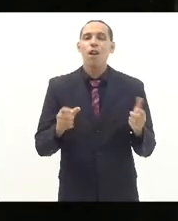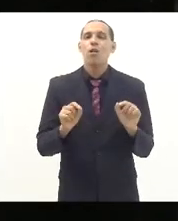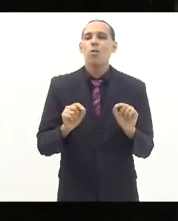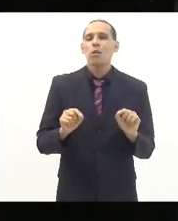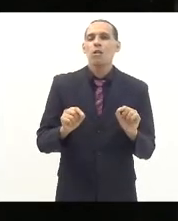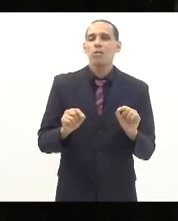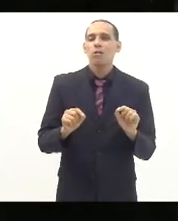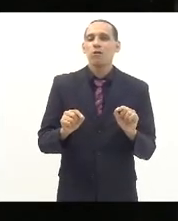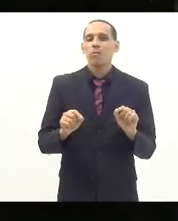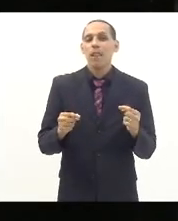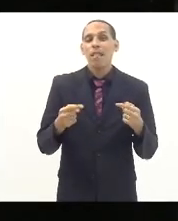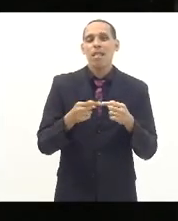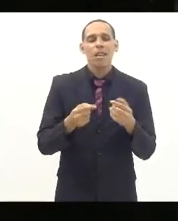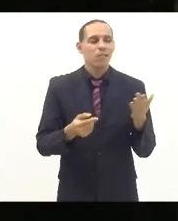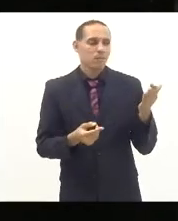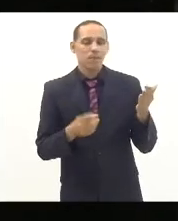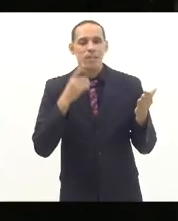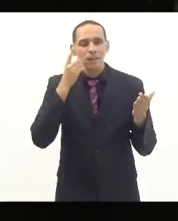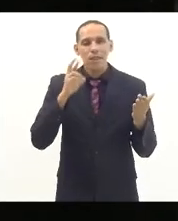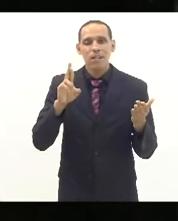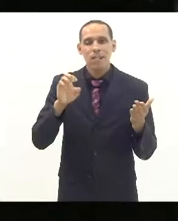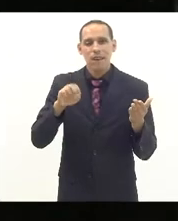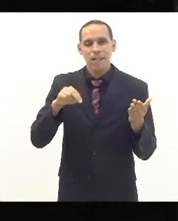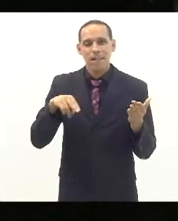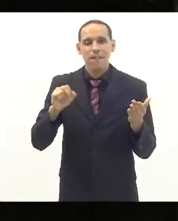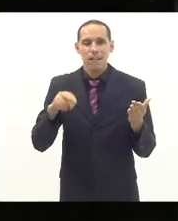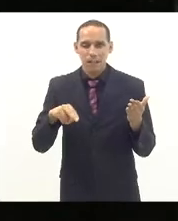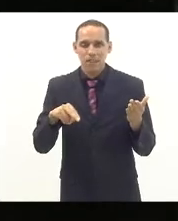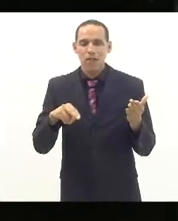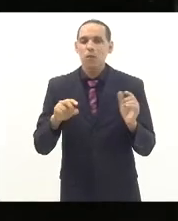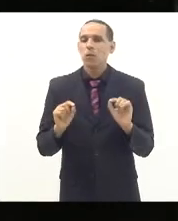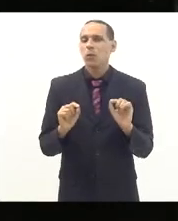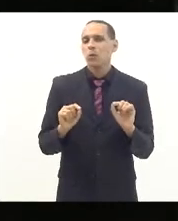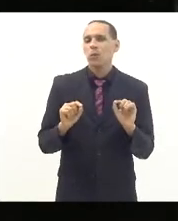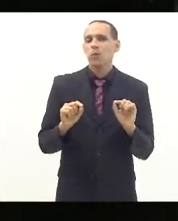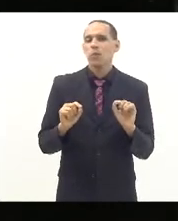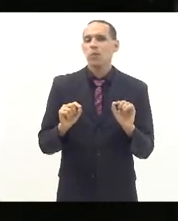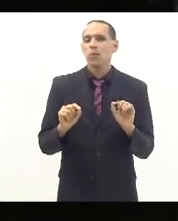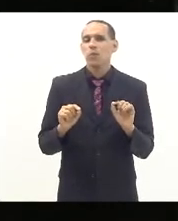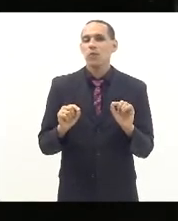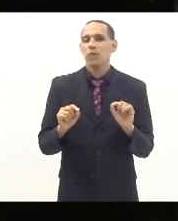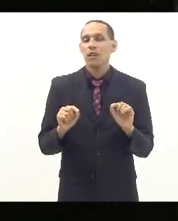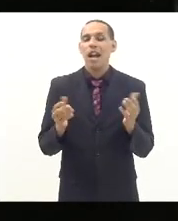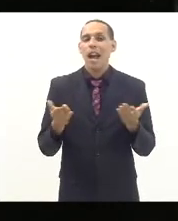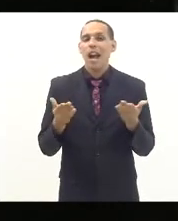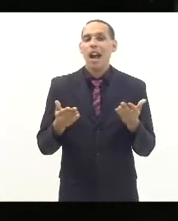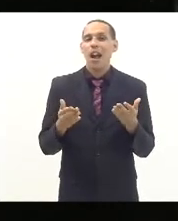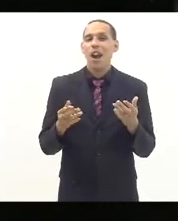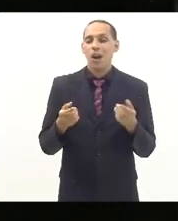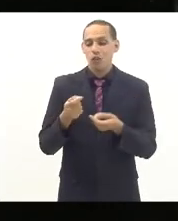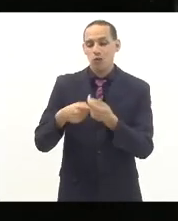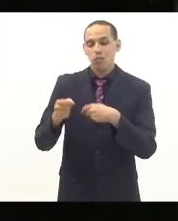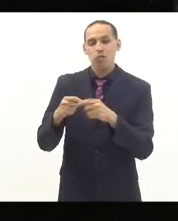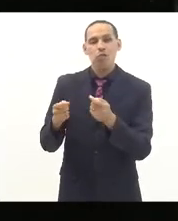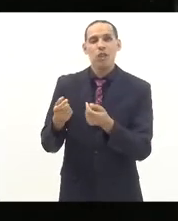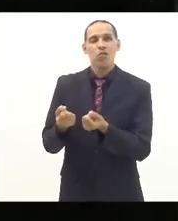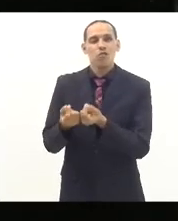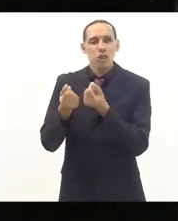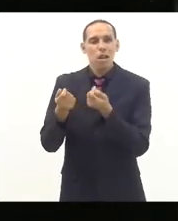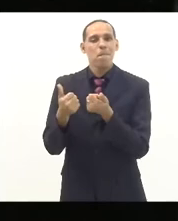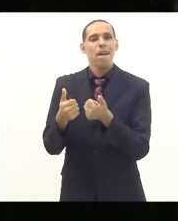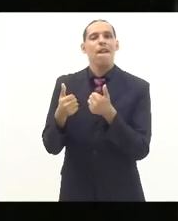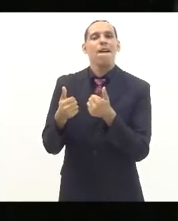essa referência que o deputado Renan Ferreirinha fez sobre esses bons ventos financeiros que